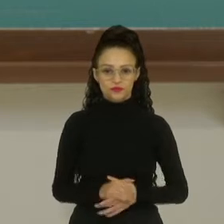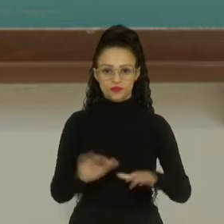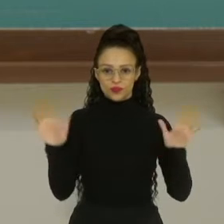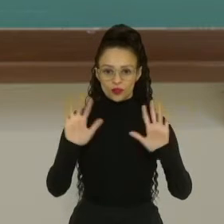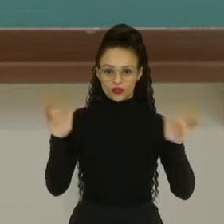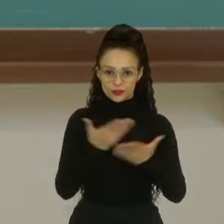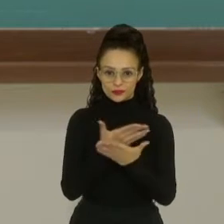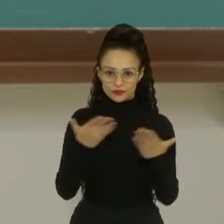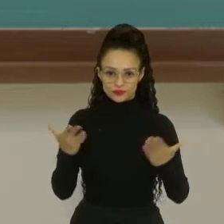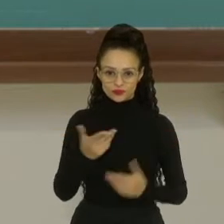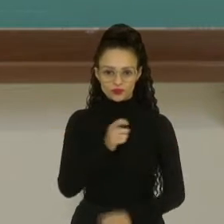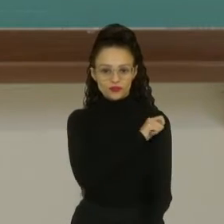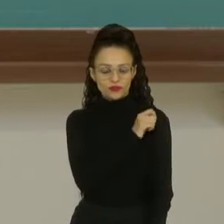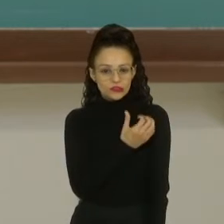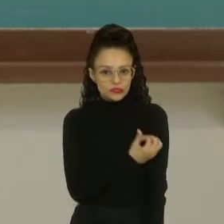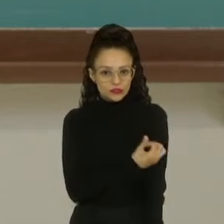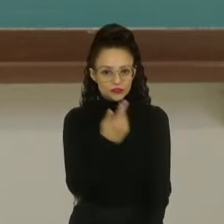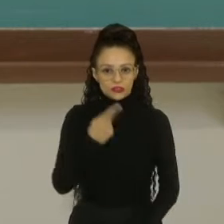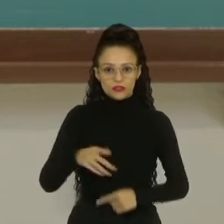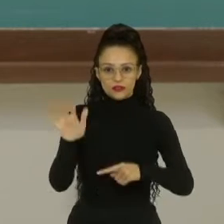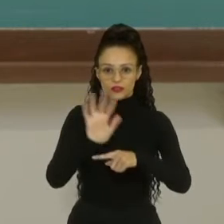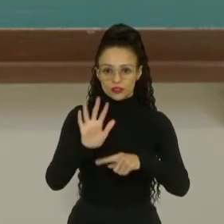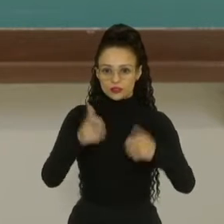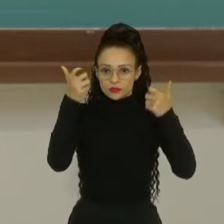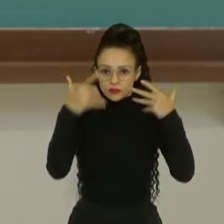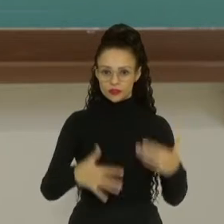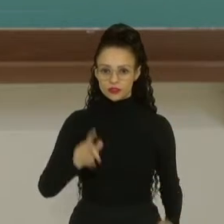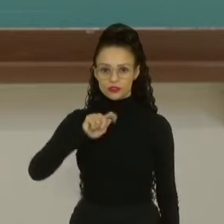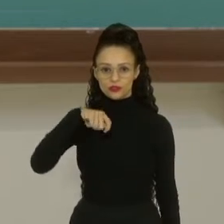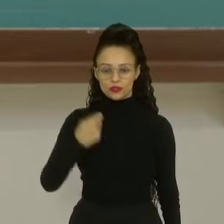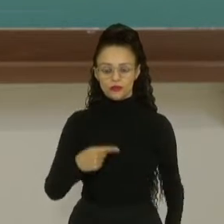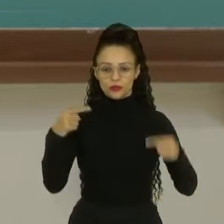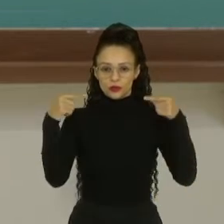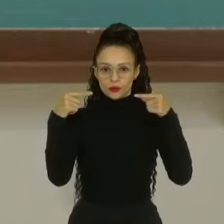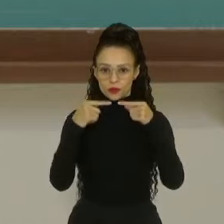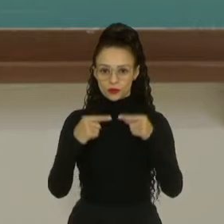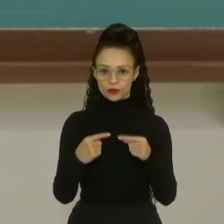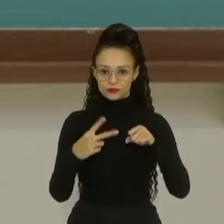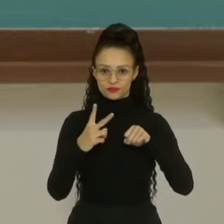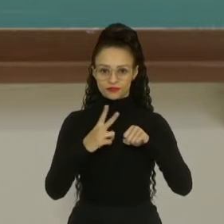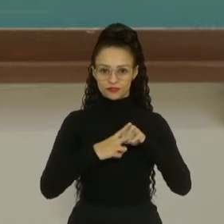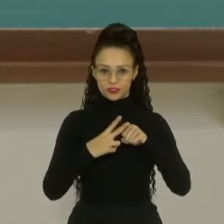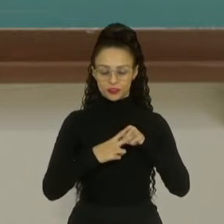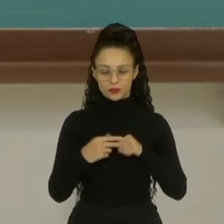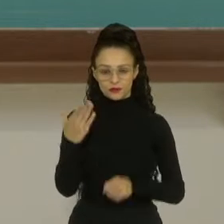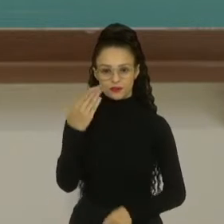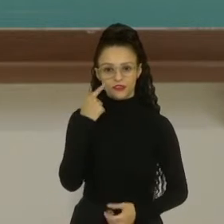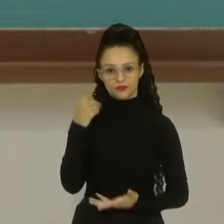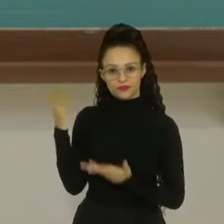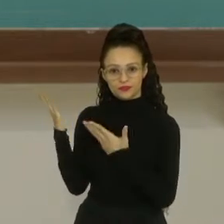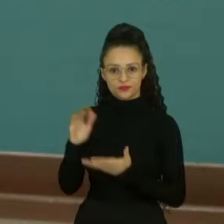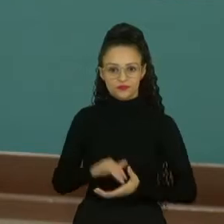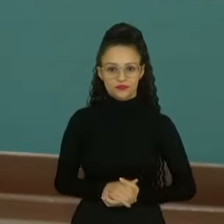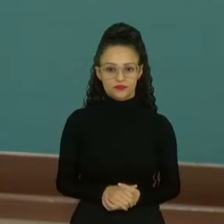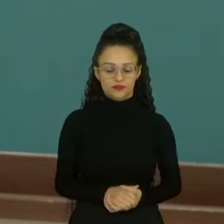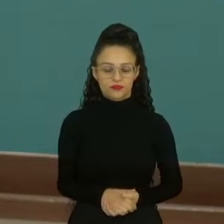Olá, estudantes do sexto ano. Neste vídeo vamos falar sobre concordância verbal. Acompanhe junto comigo.